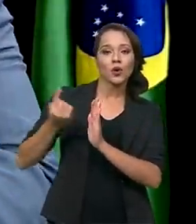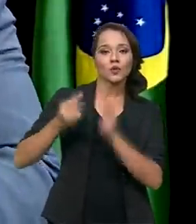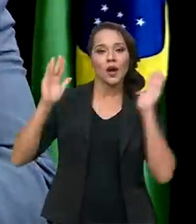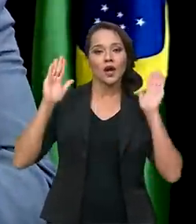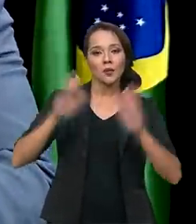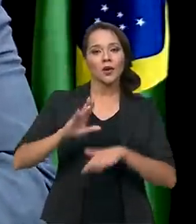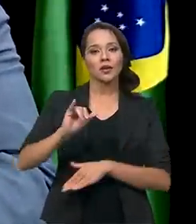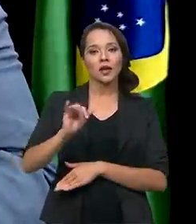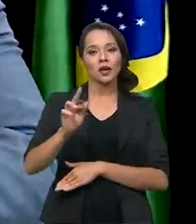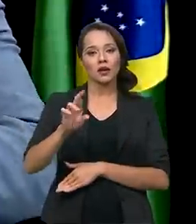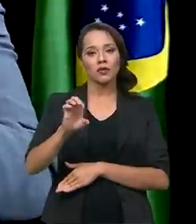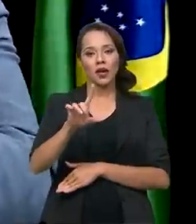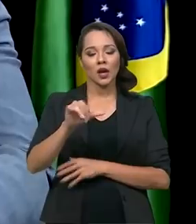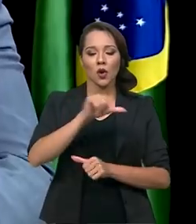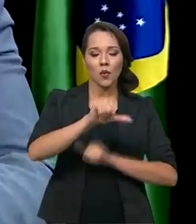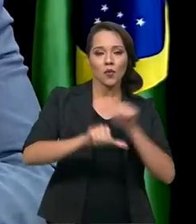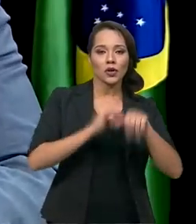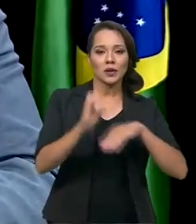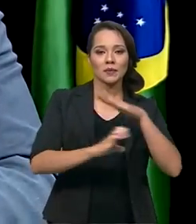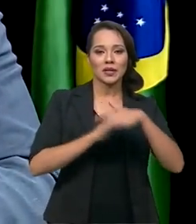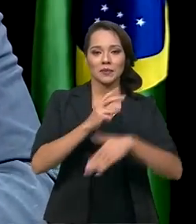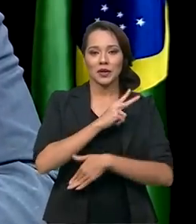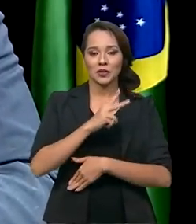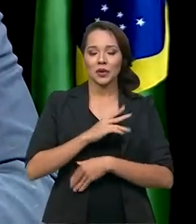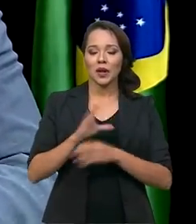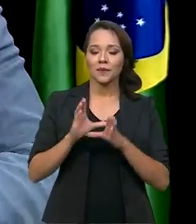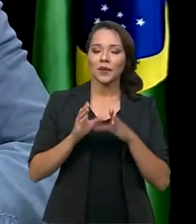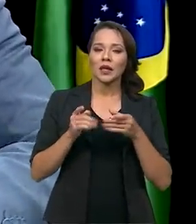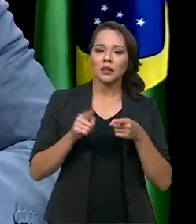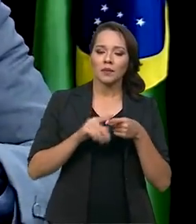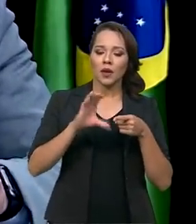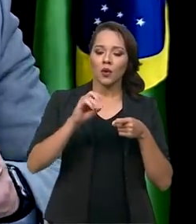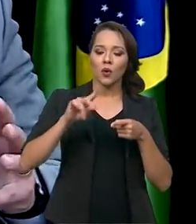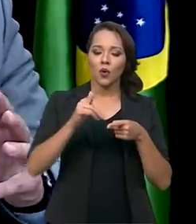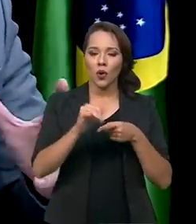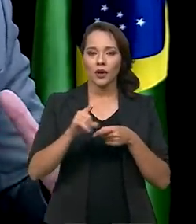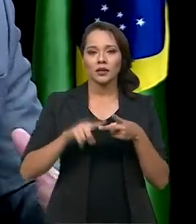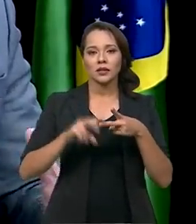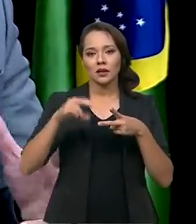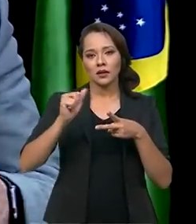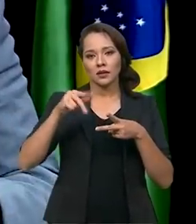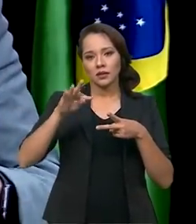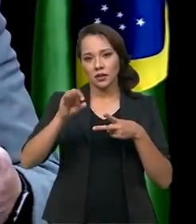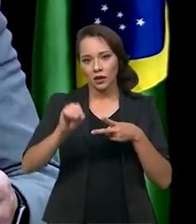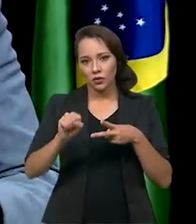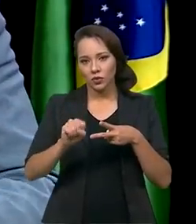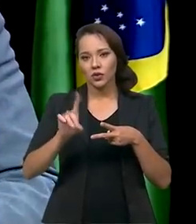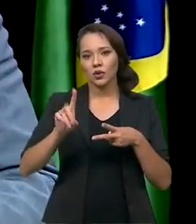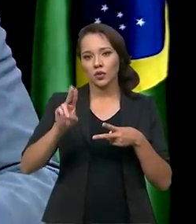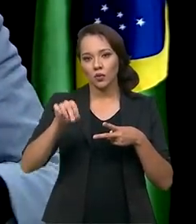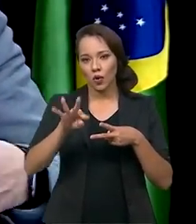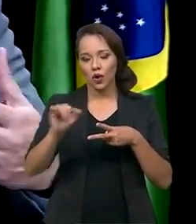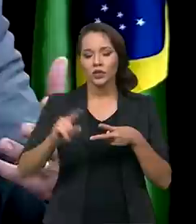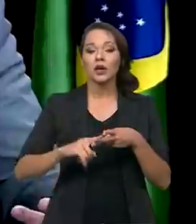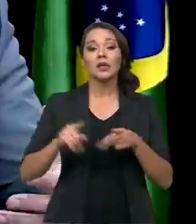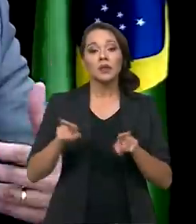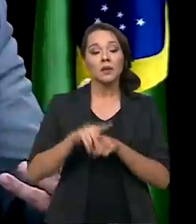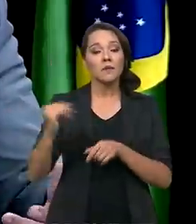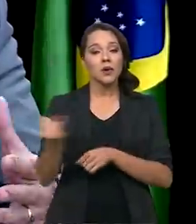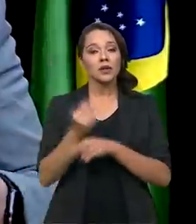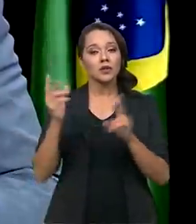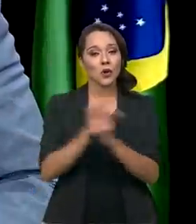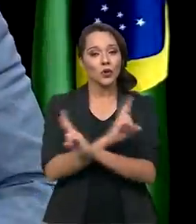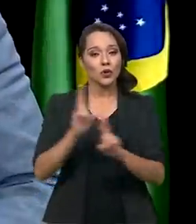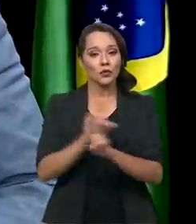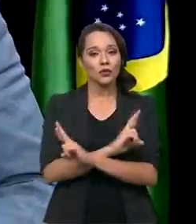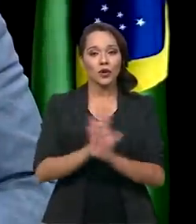aeroportos da Infraero para iniciativa privada, incluindo Congonhas e Santos Dumont. Vamos ter leilões importantes de rodovias, como as rodovias